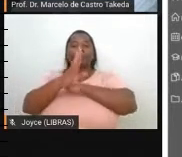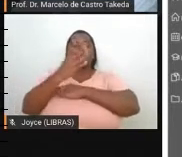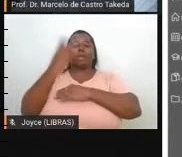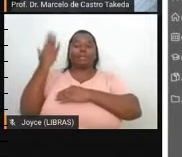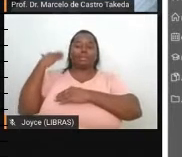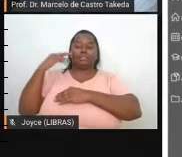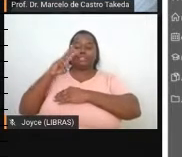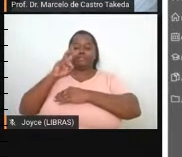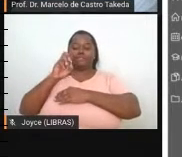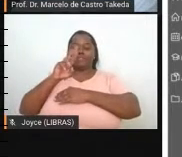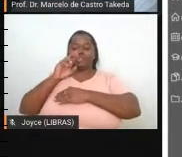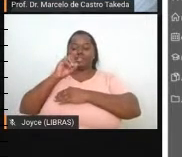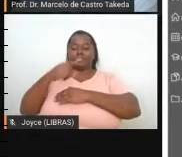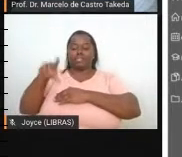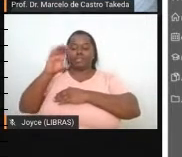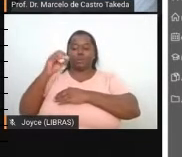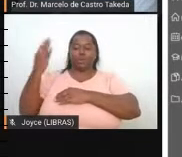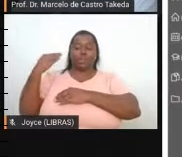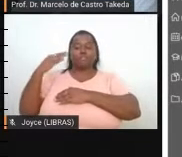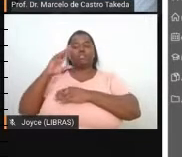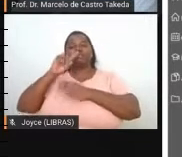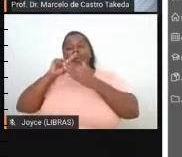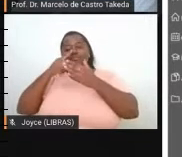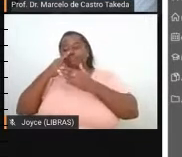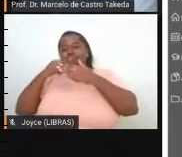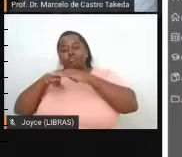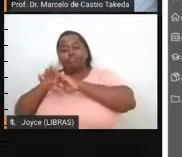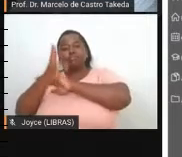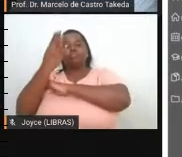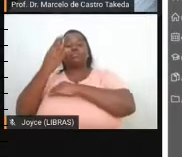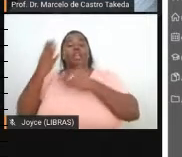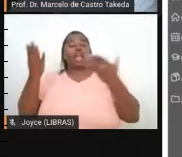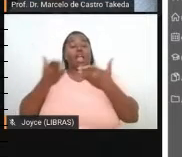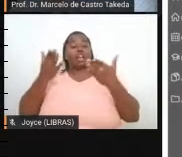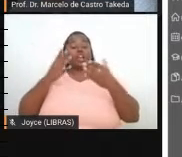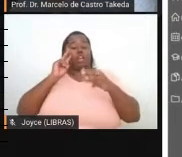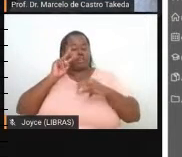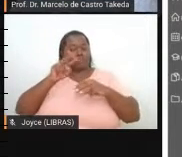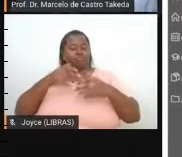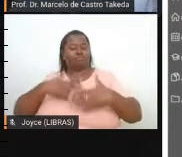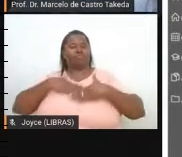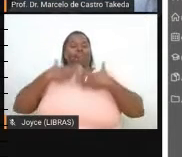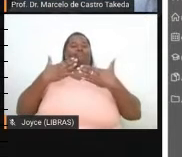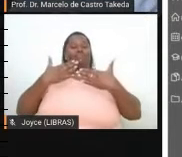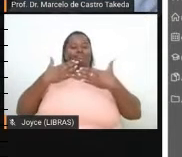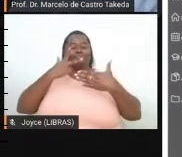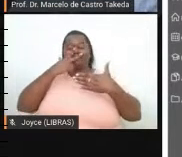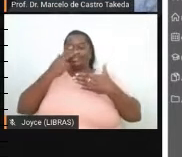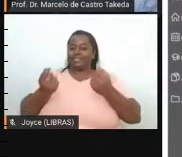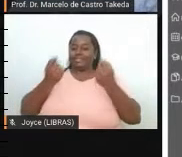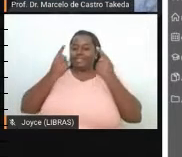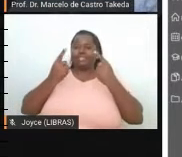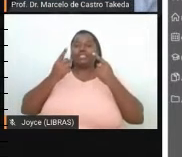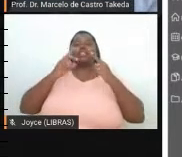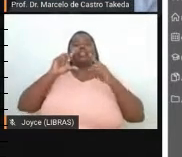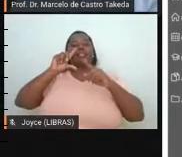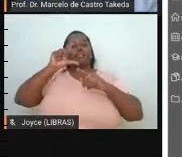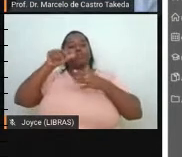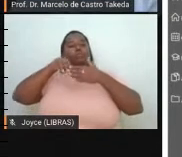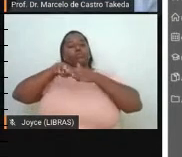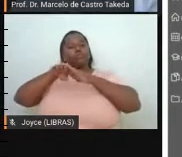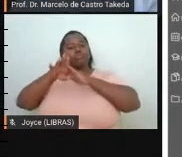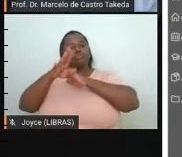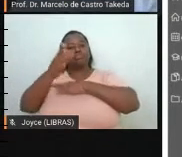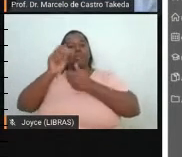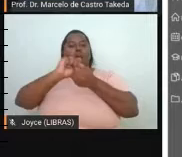encontrar os locais. Eu estranhei, até me adaptar um pouco à navegação nesse